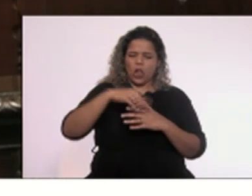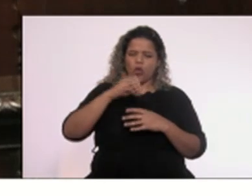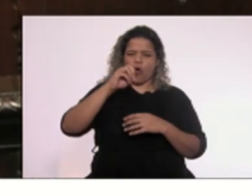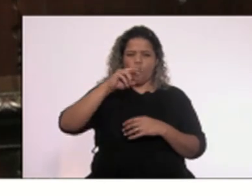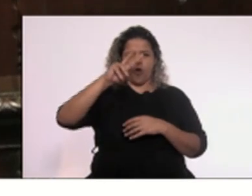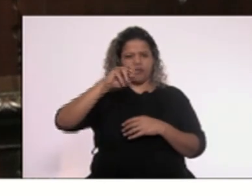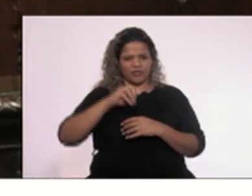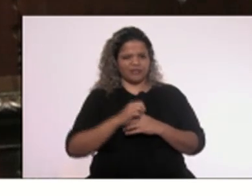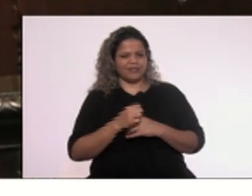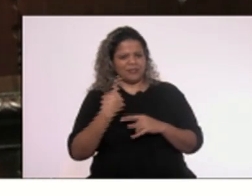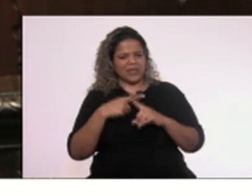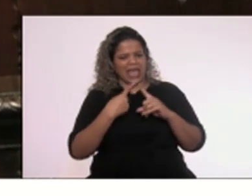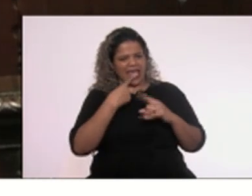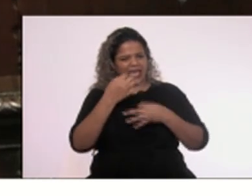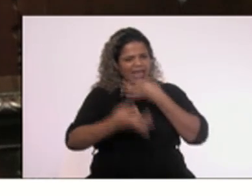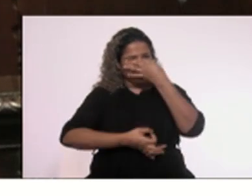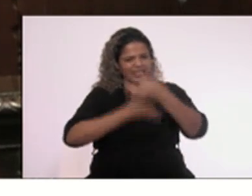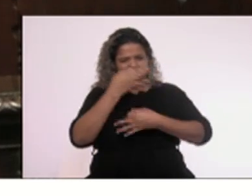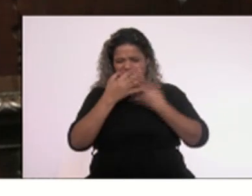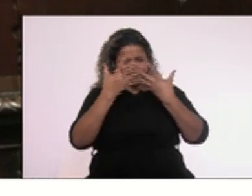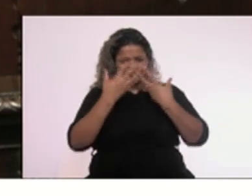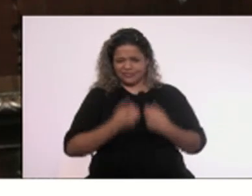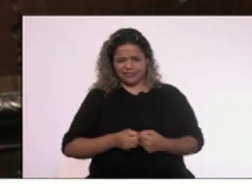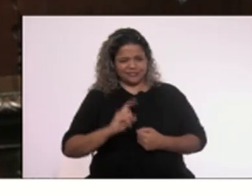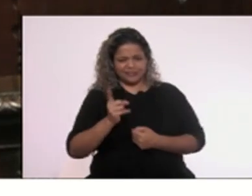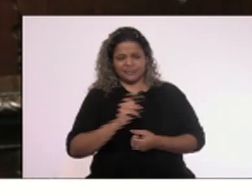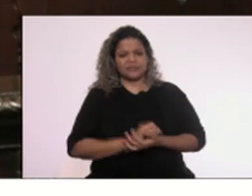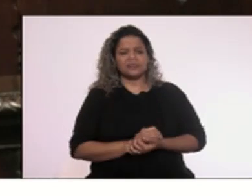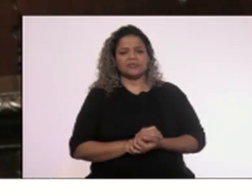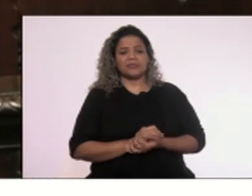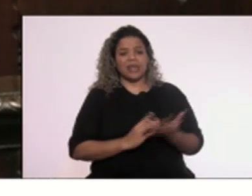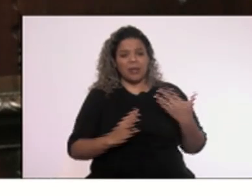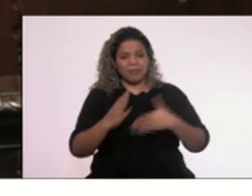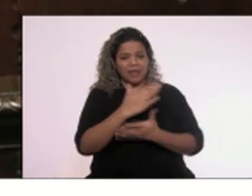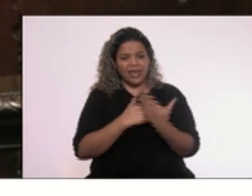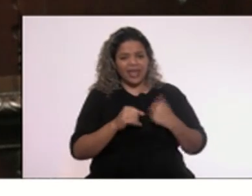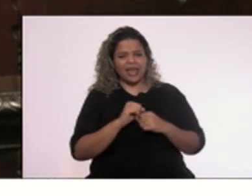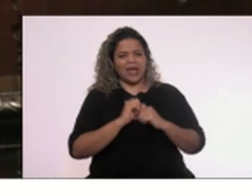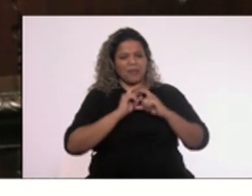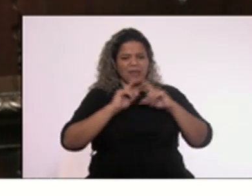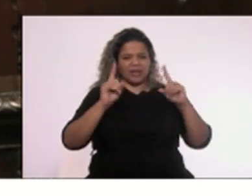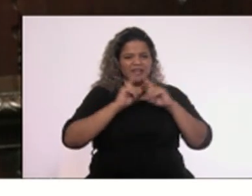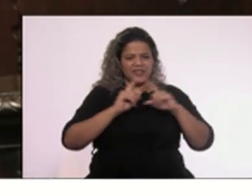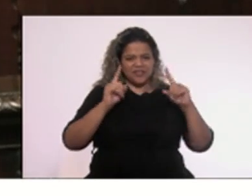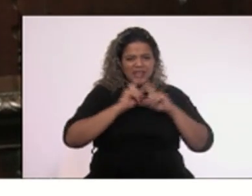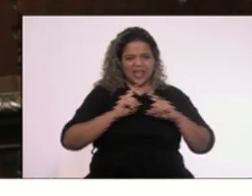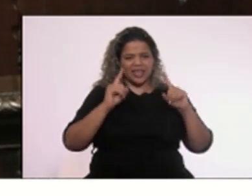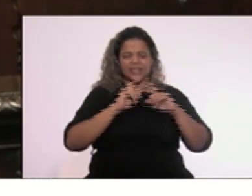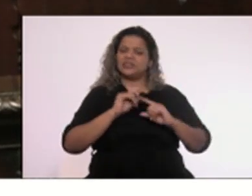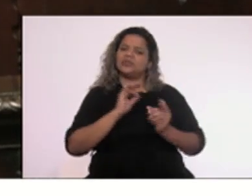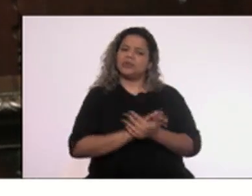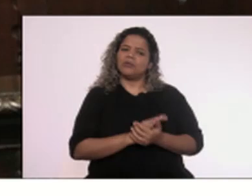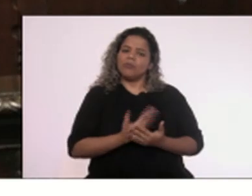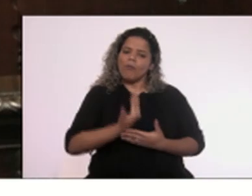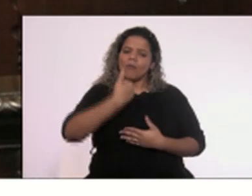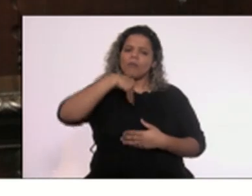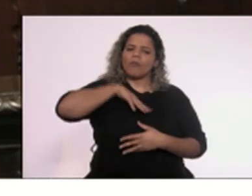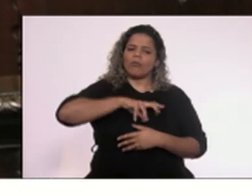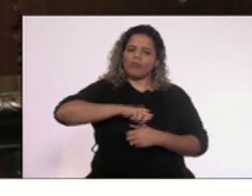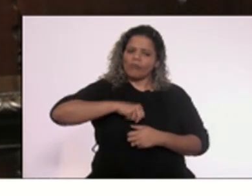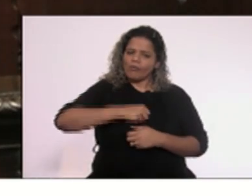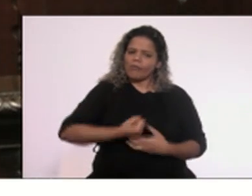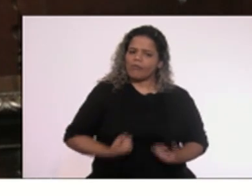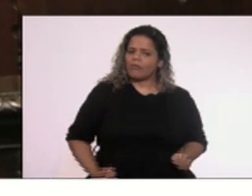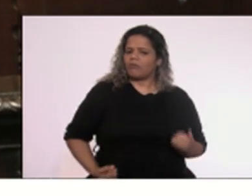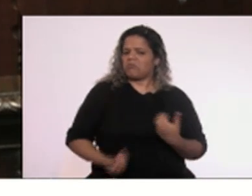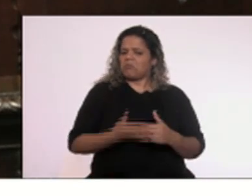porque essas críticas nós não aceitaremos. Pegue esse seu manifesto aí, engula e o digira como